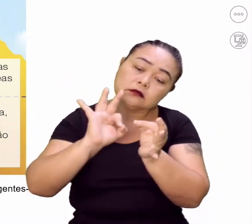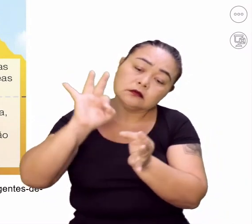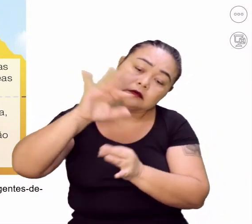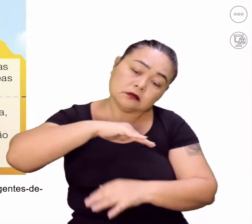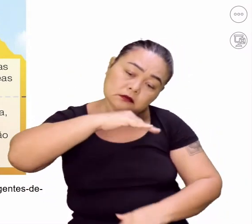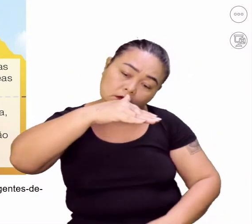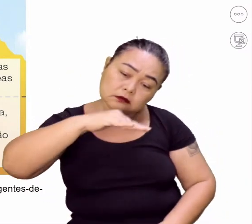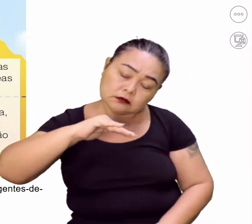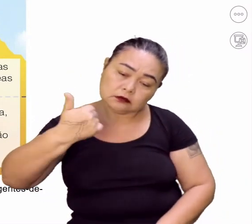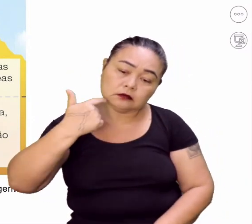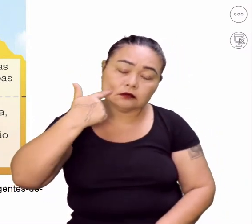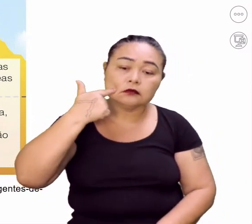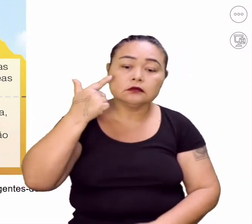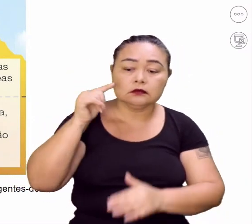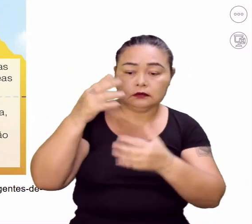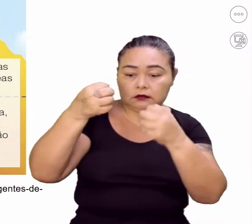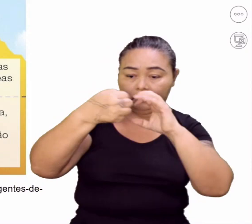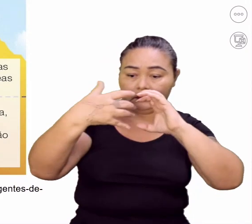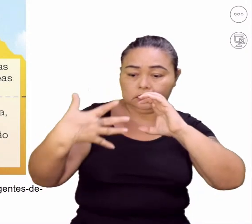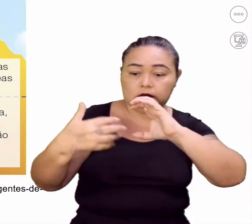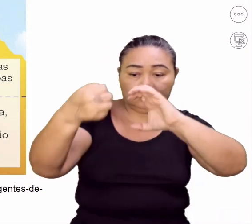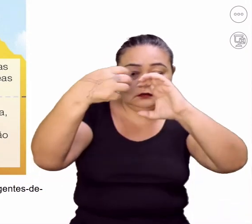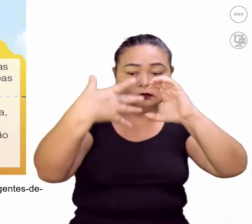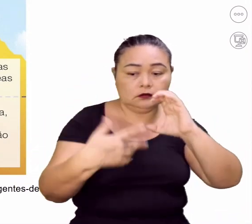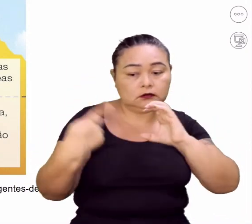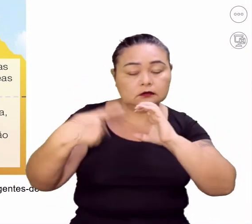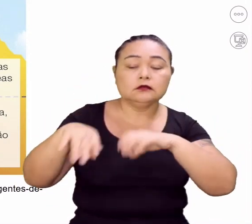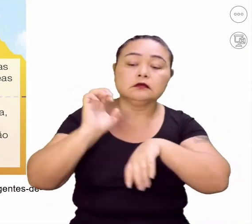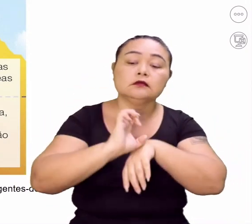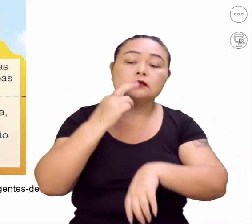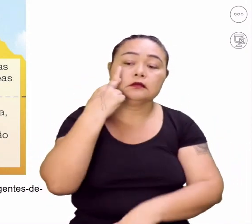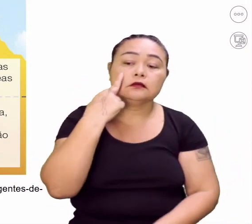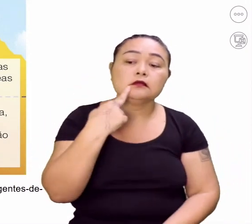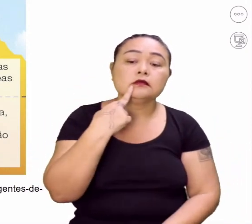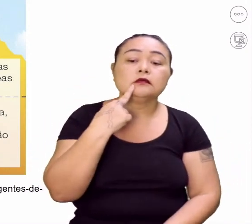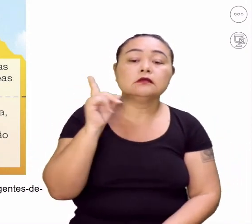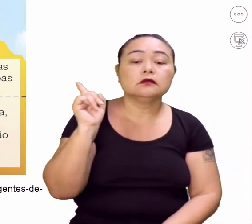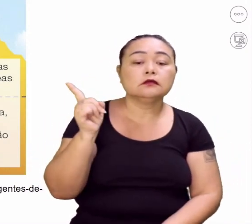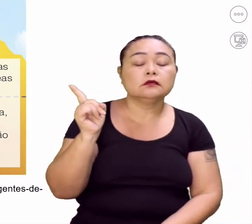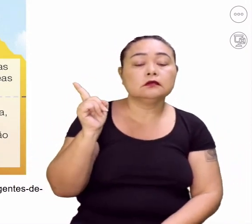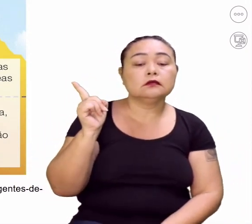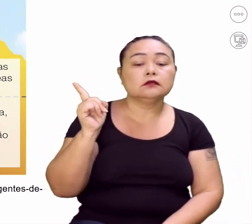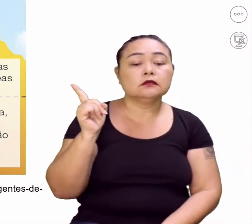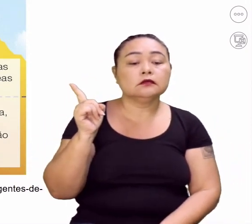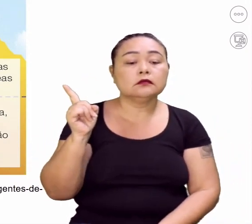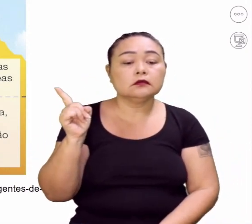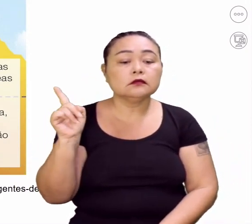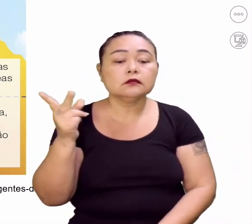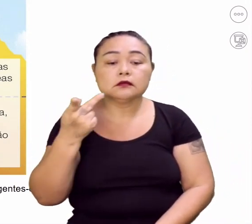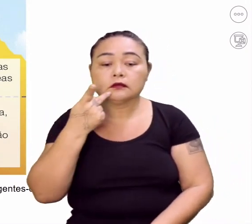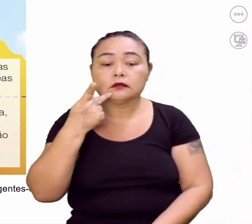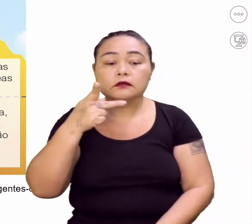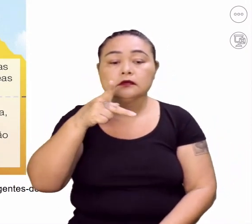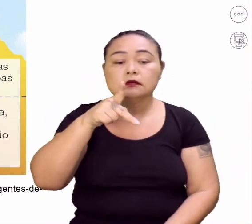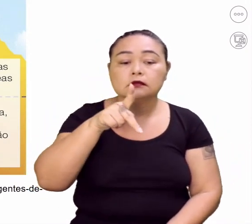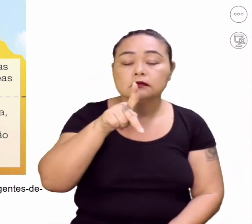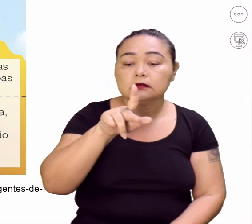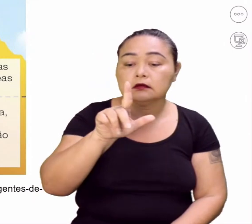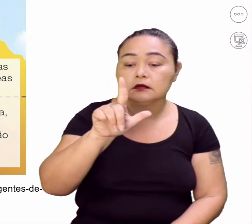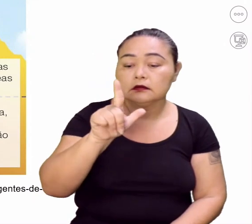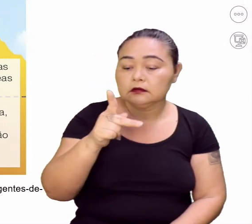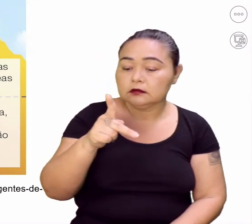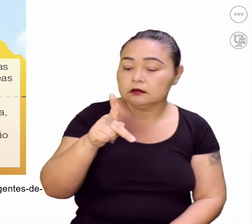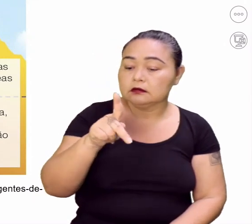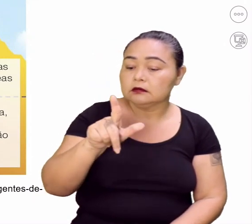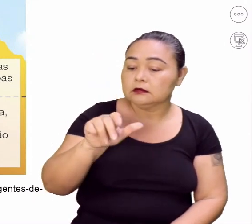terreno. Já já a gente vai entrar nas características do relevo de Rondônia, não é isso, professor Jorge? Então, planícies, olha o que fala nesse nosso